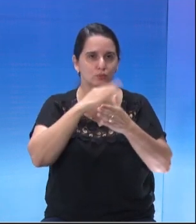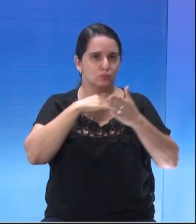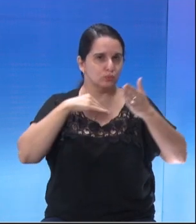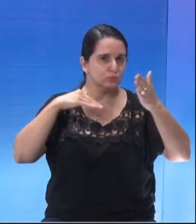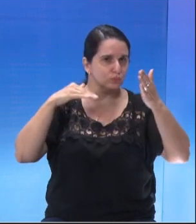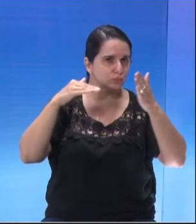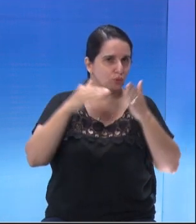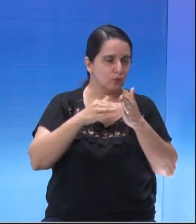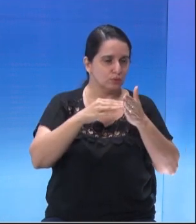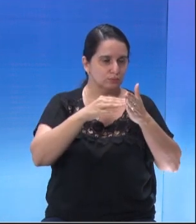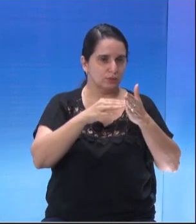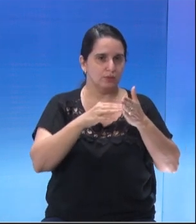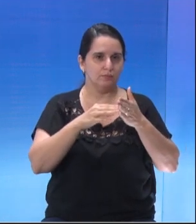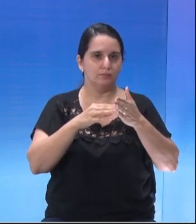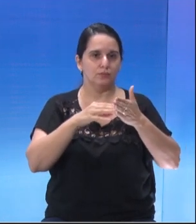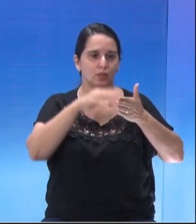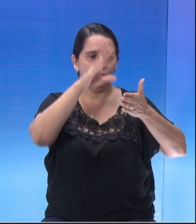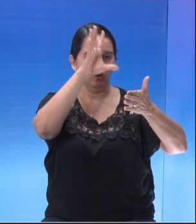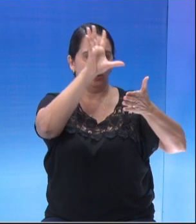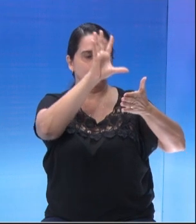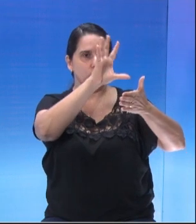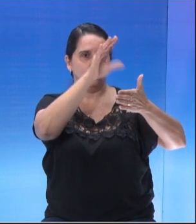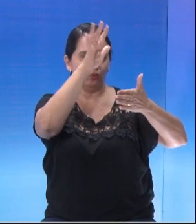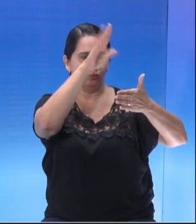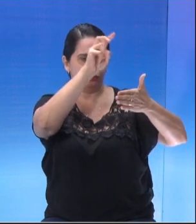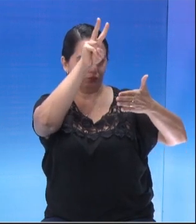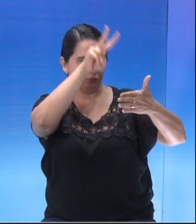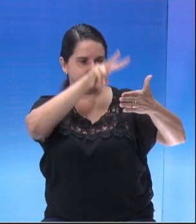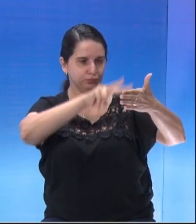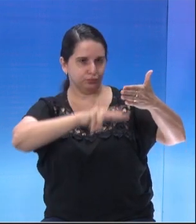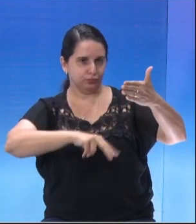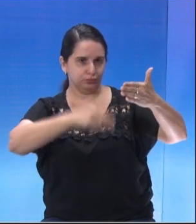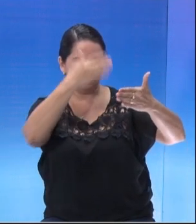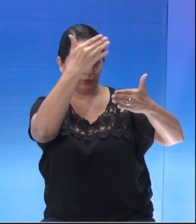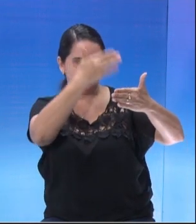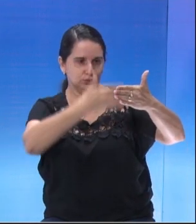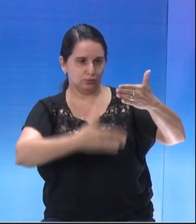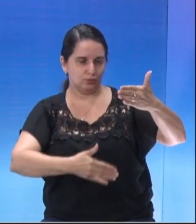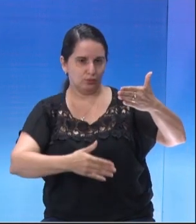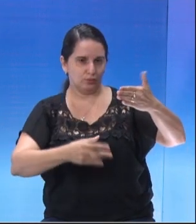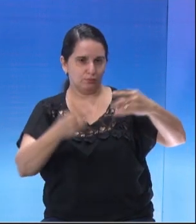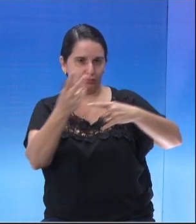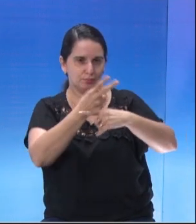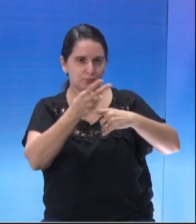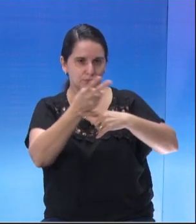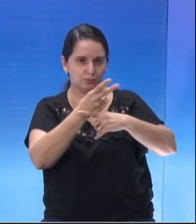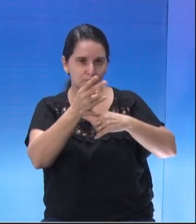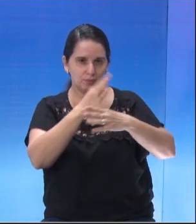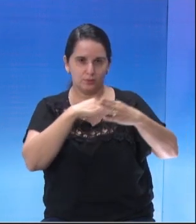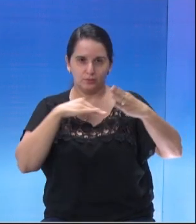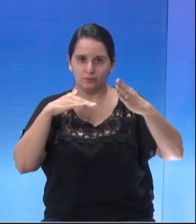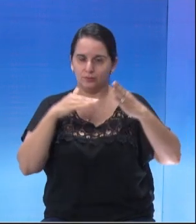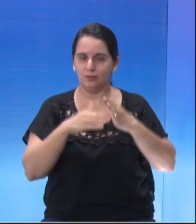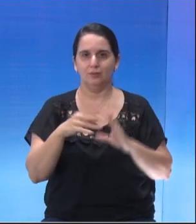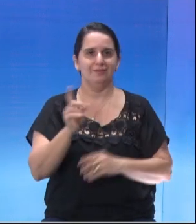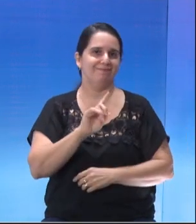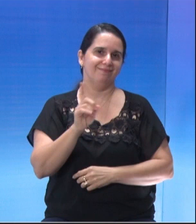todo o texto. E ele vai fazer uma varredura integral. A gente viu que